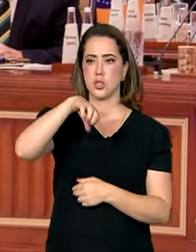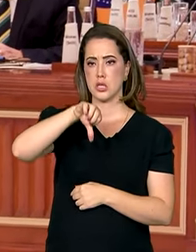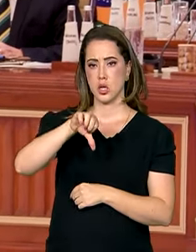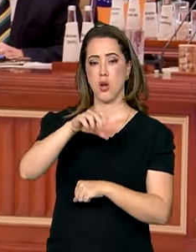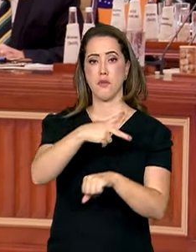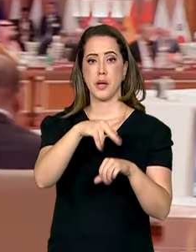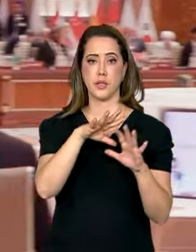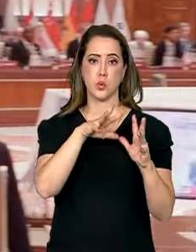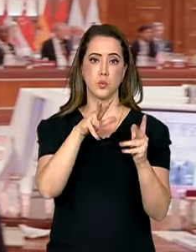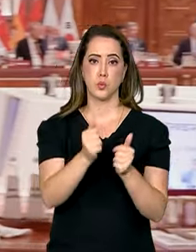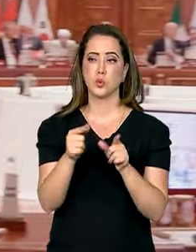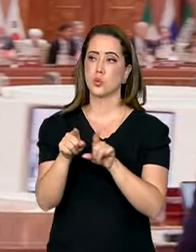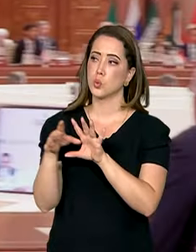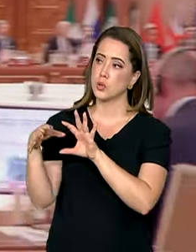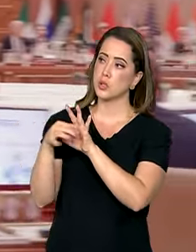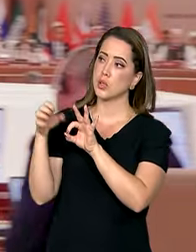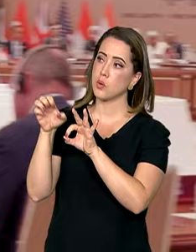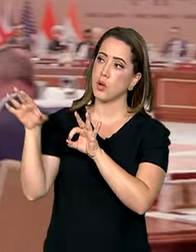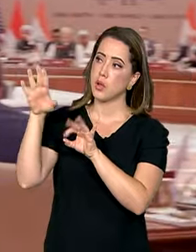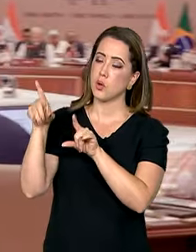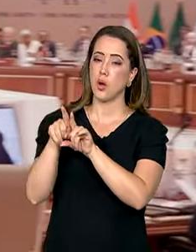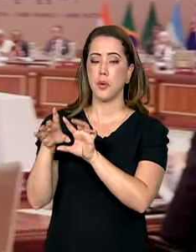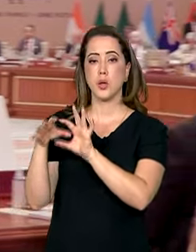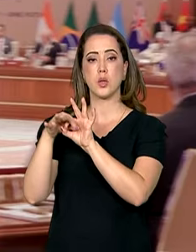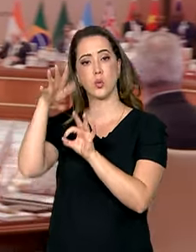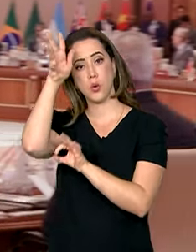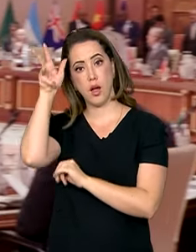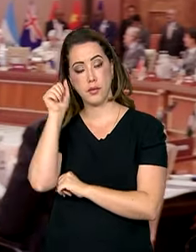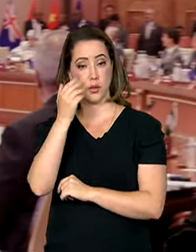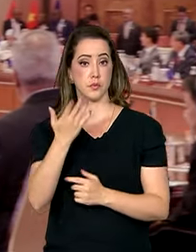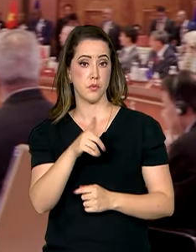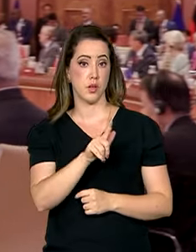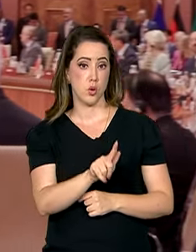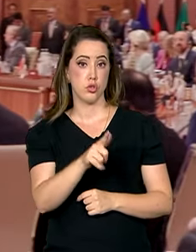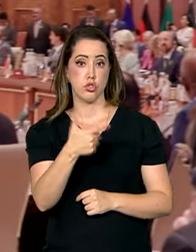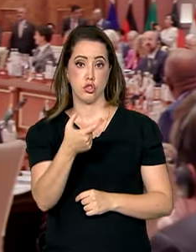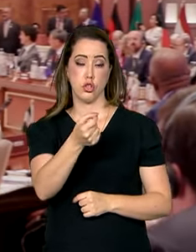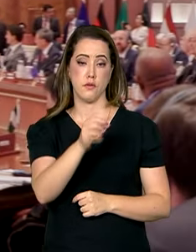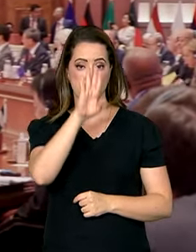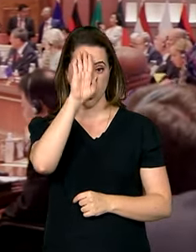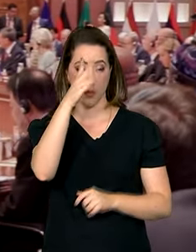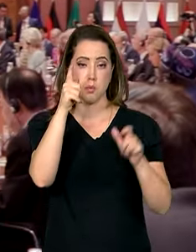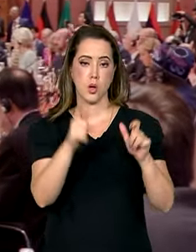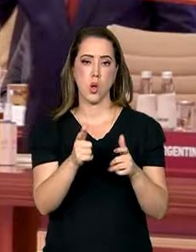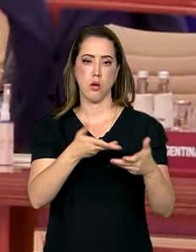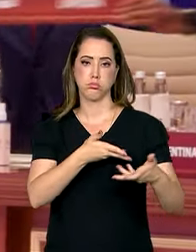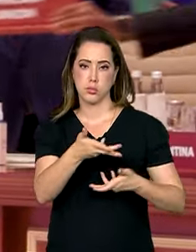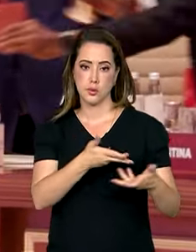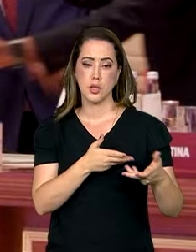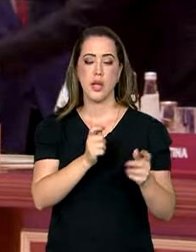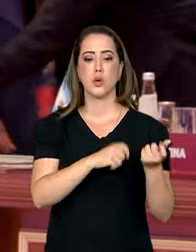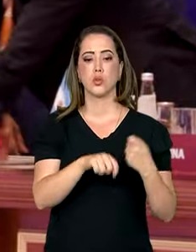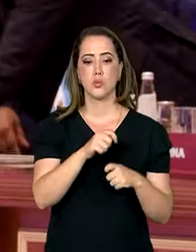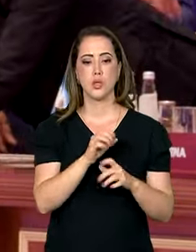a união europeia e a união africana o G20 é o principal Fórum de cooperação econômico Internacional e